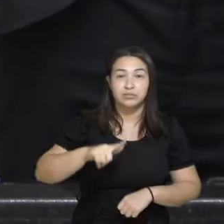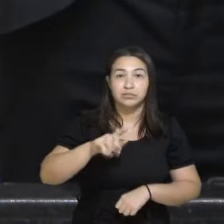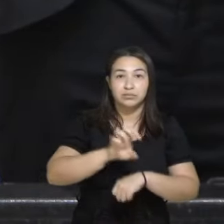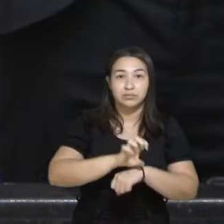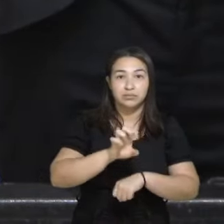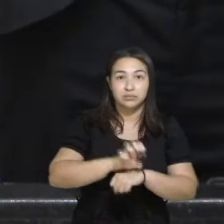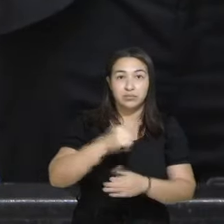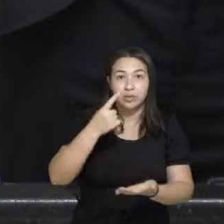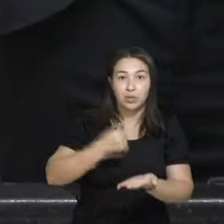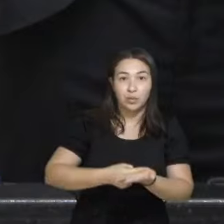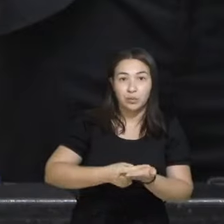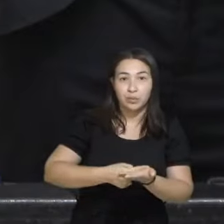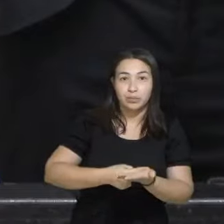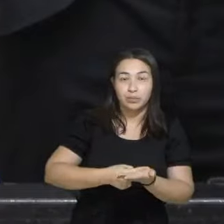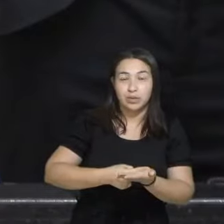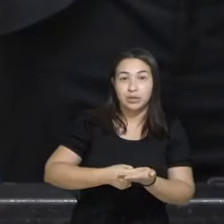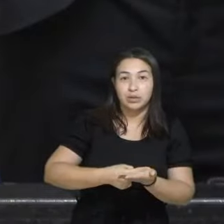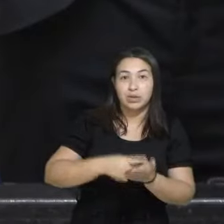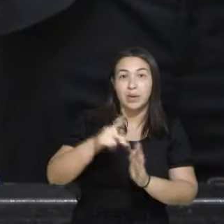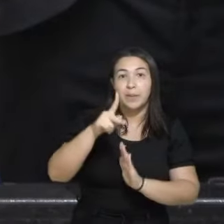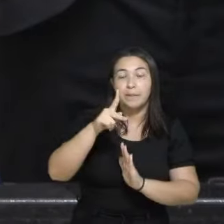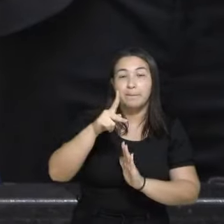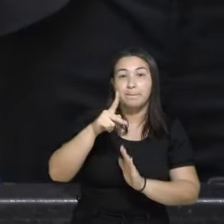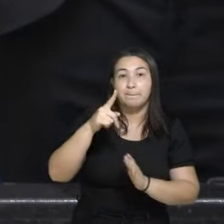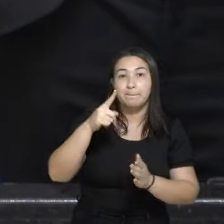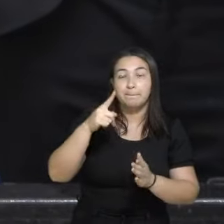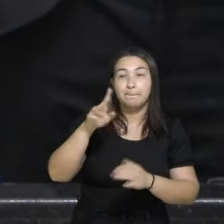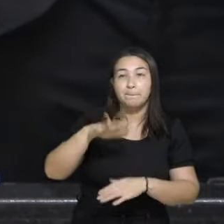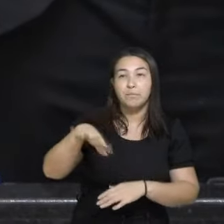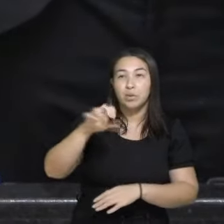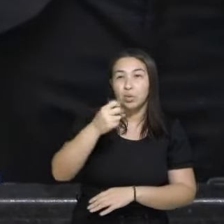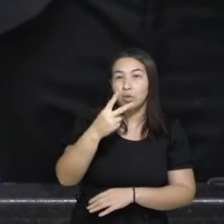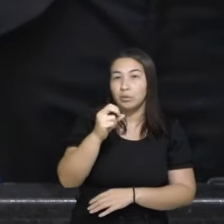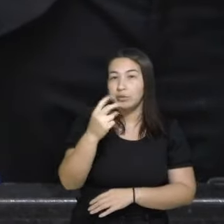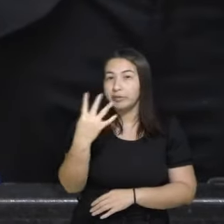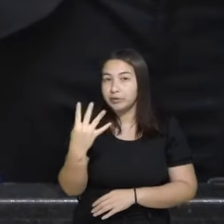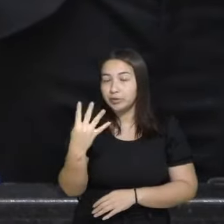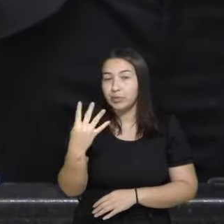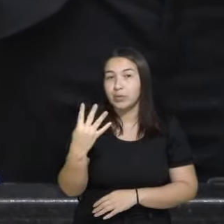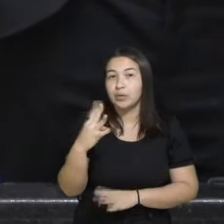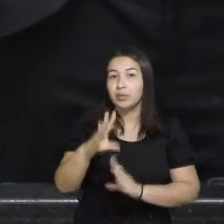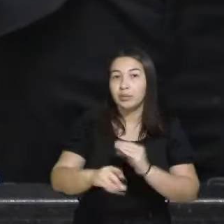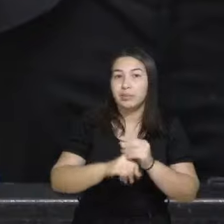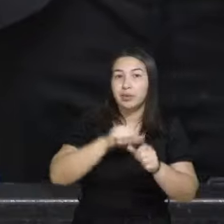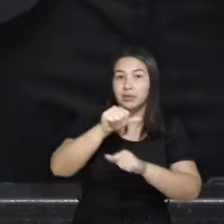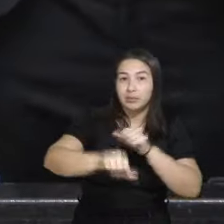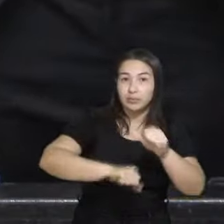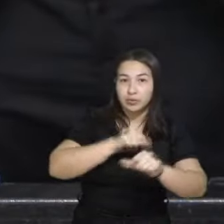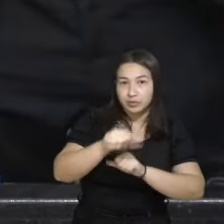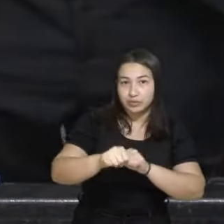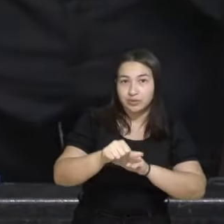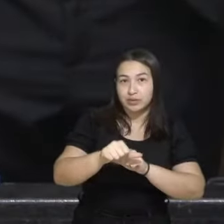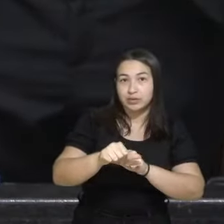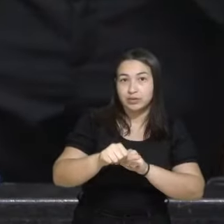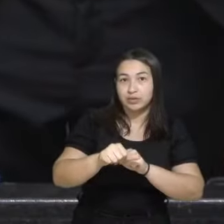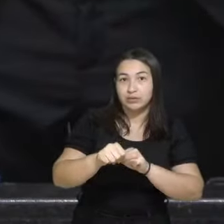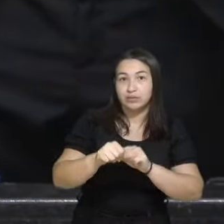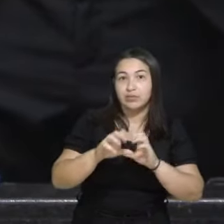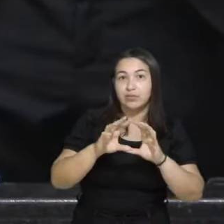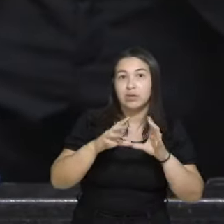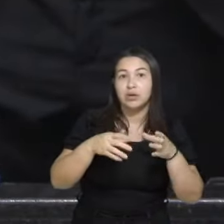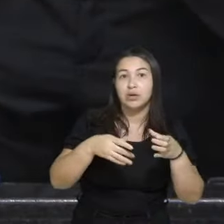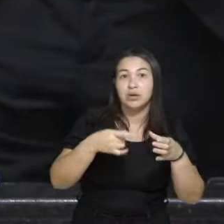quadriênio 2024-2027 e estabelece outras providências com emenda modificativa e pareceres favoráveis. Favorável